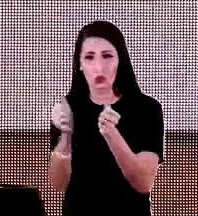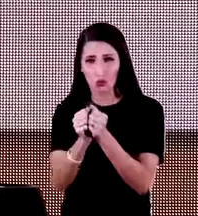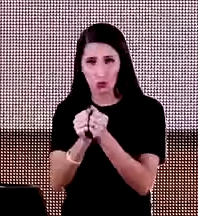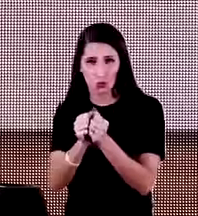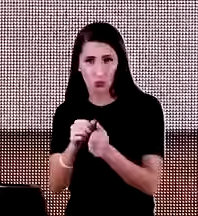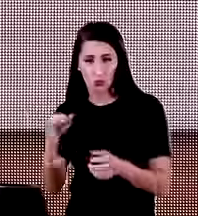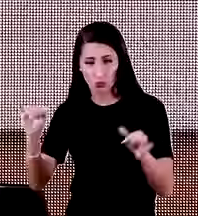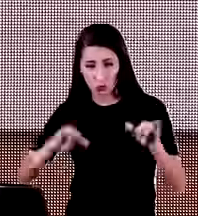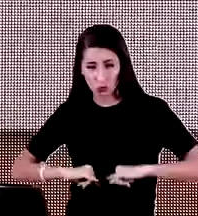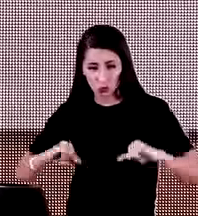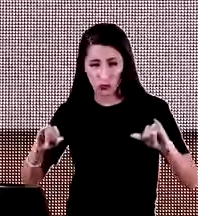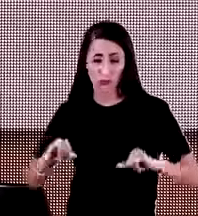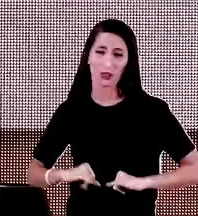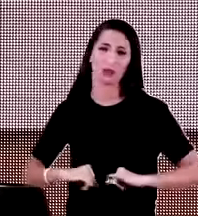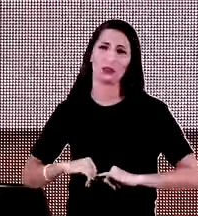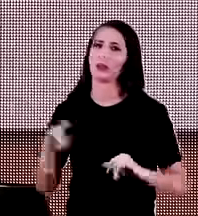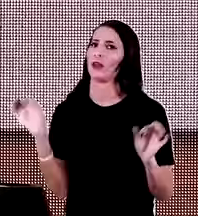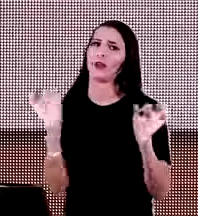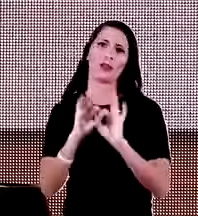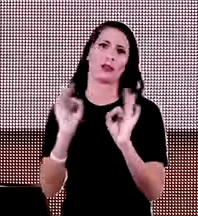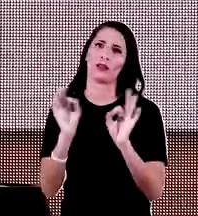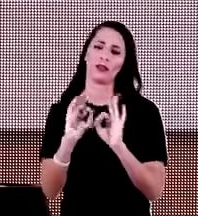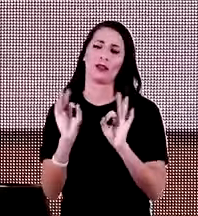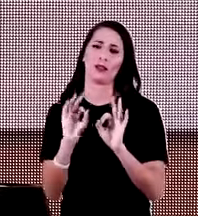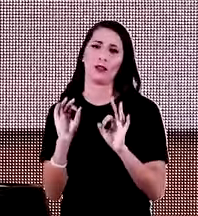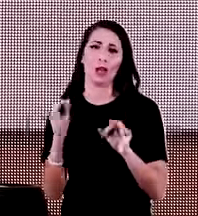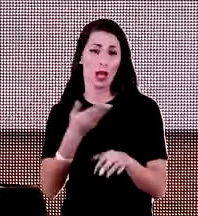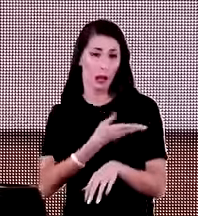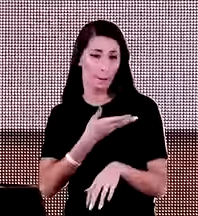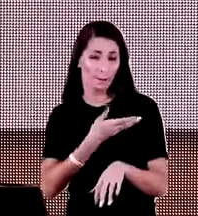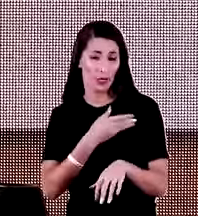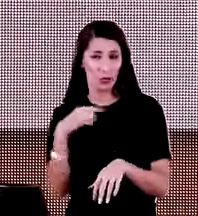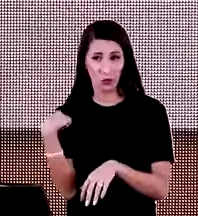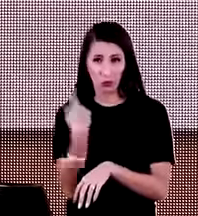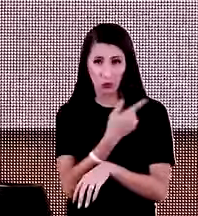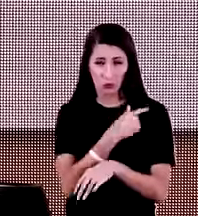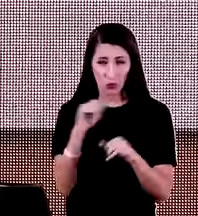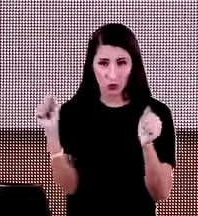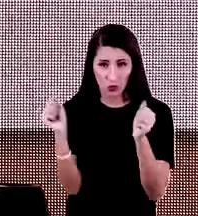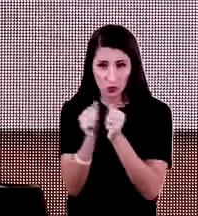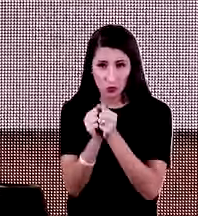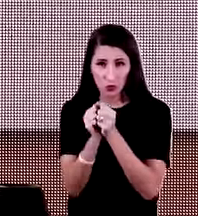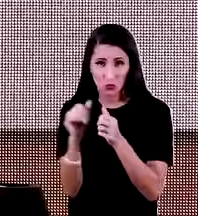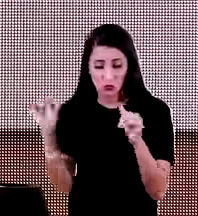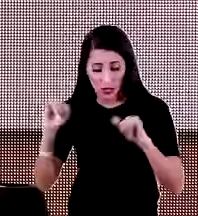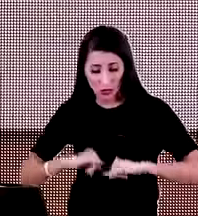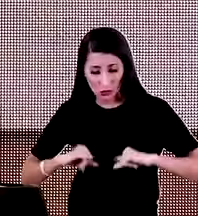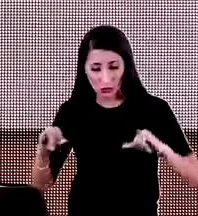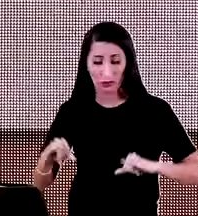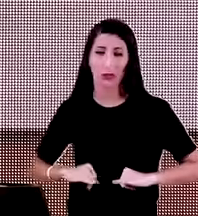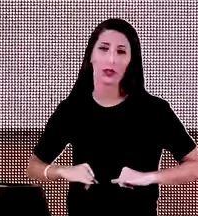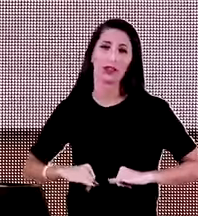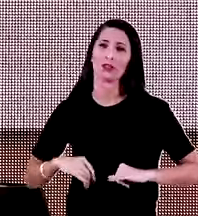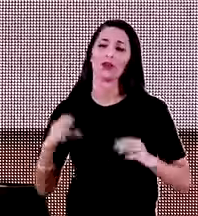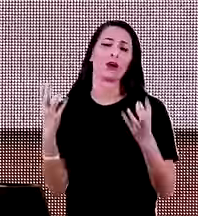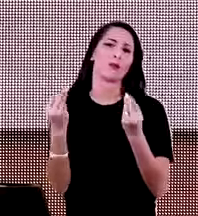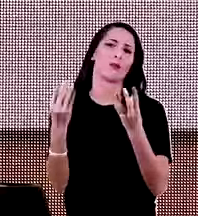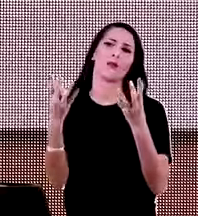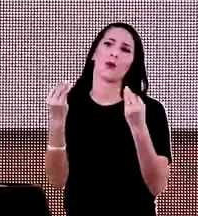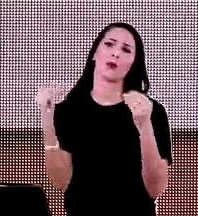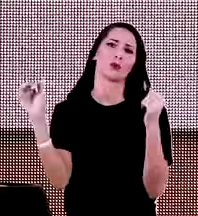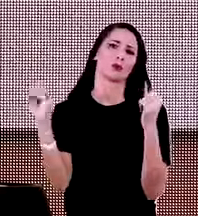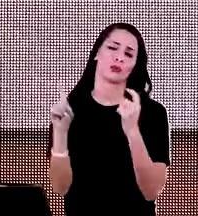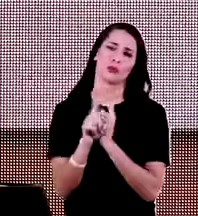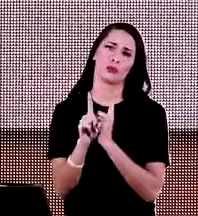É nada. Oxe, amigo com a gente na dor, a gente acha que só. Todo mundo quer saber a miséria do outro. Amigo de